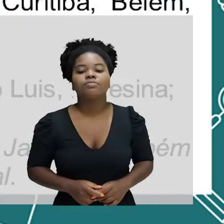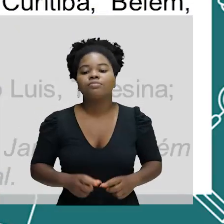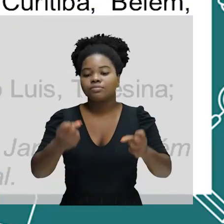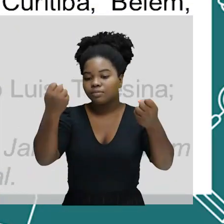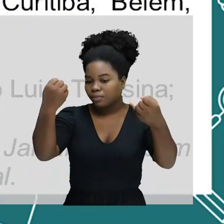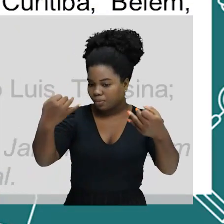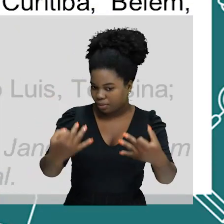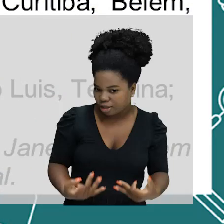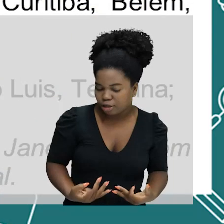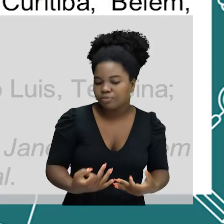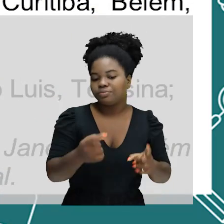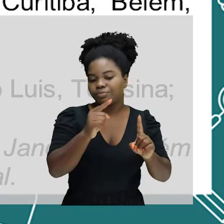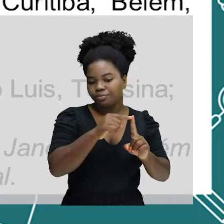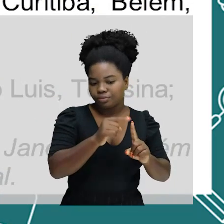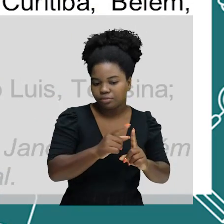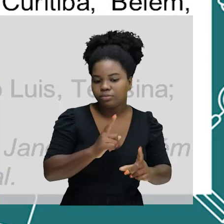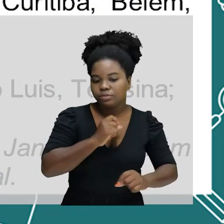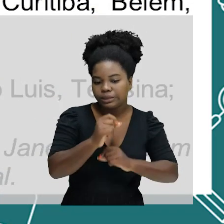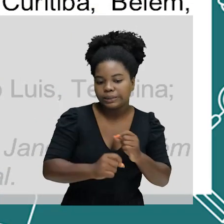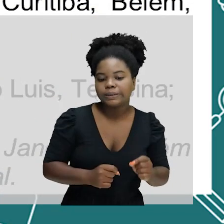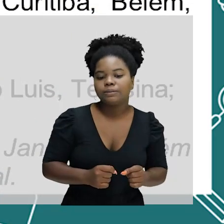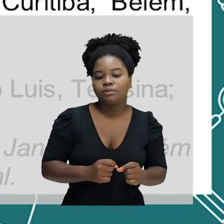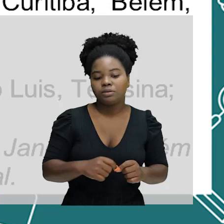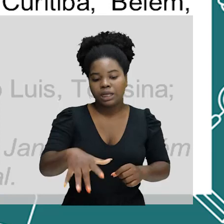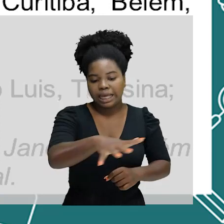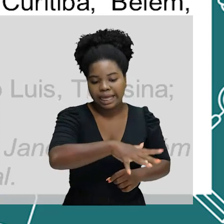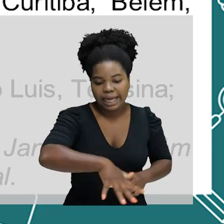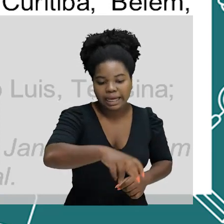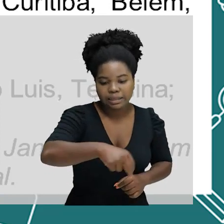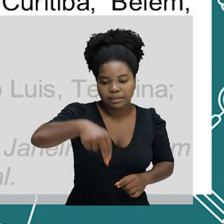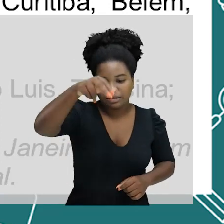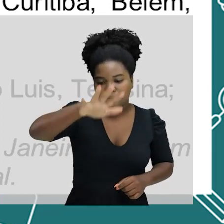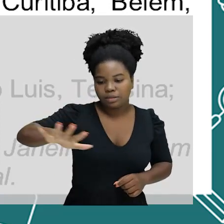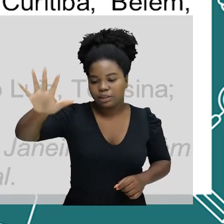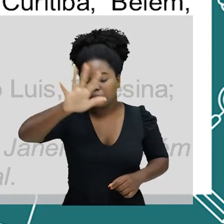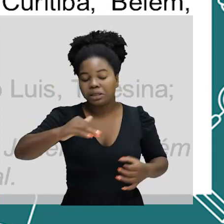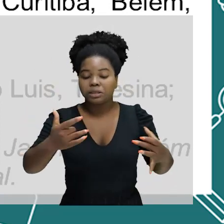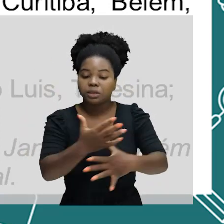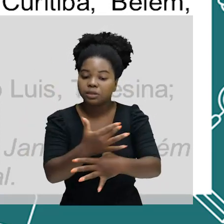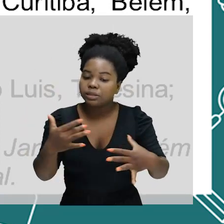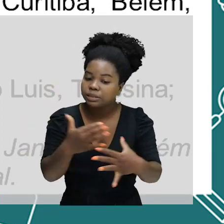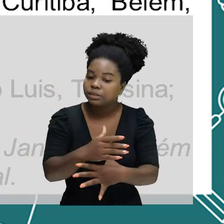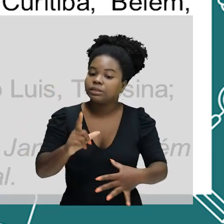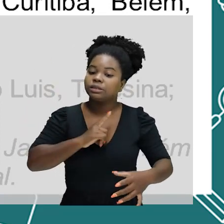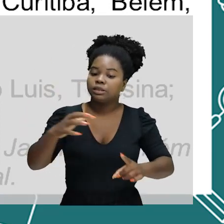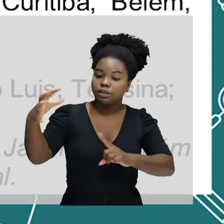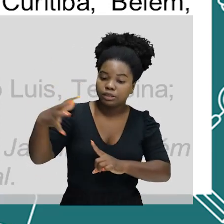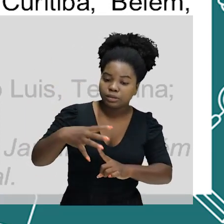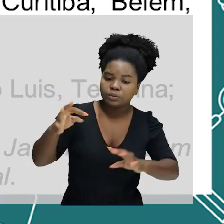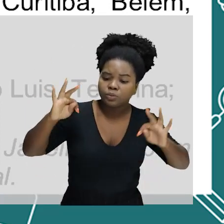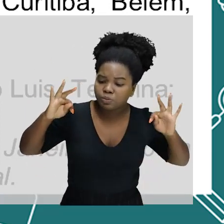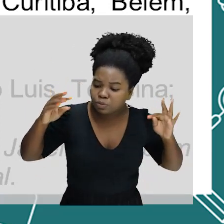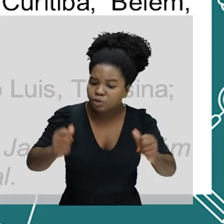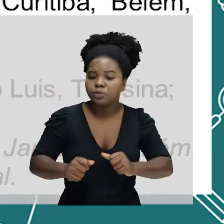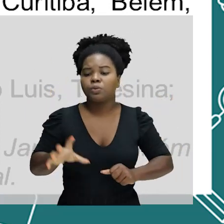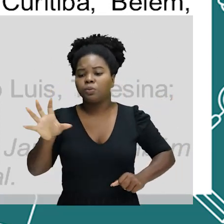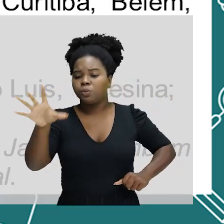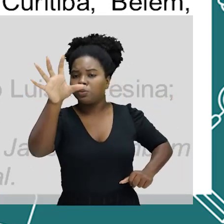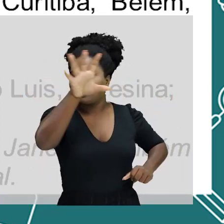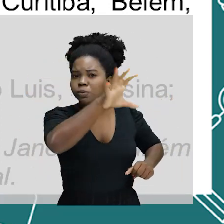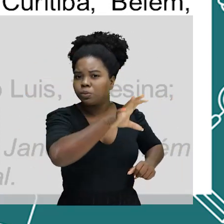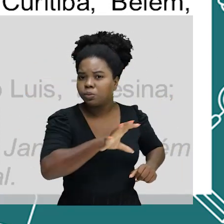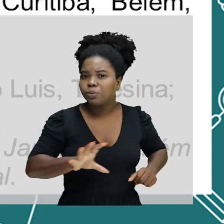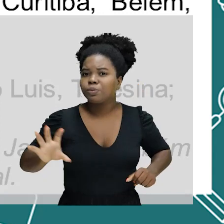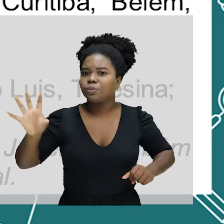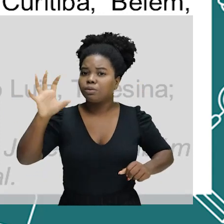aspecto, galera, tá? Vão surgir as chamadas metrópoles nacionais, que são aquelas cidades que vão ter influência sobre todo o território nacional. Eu